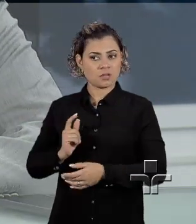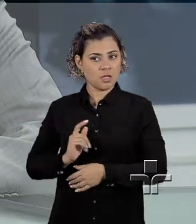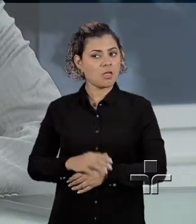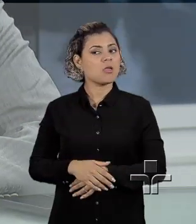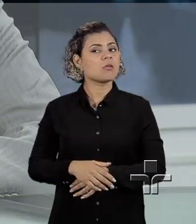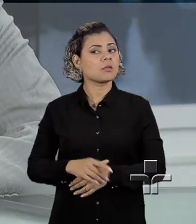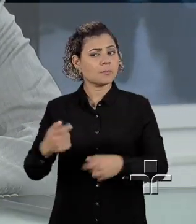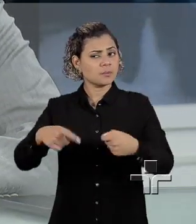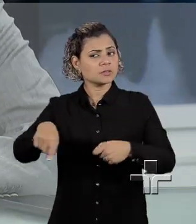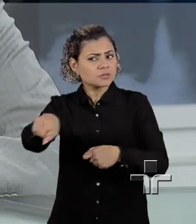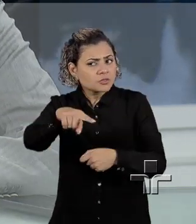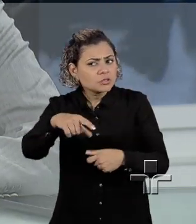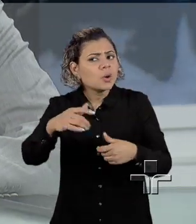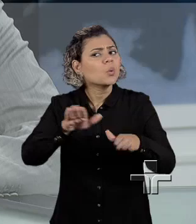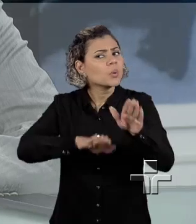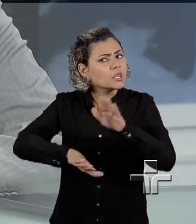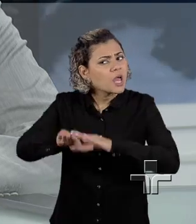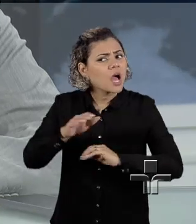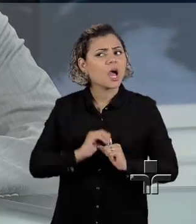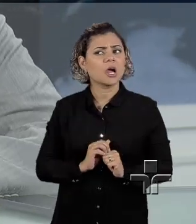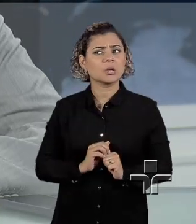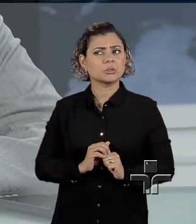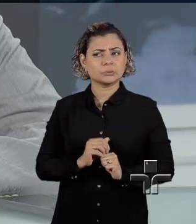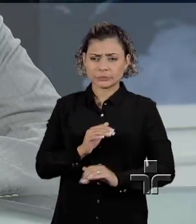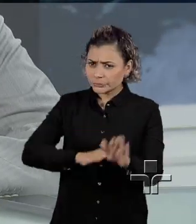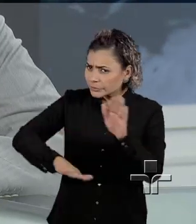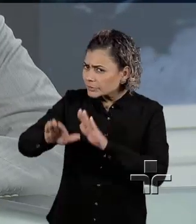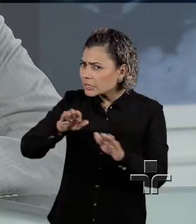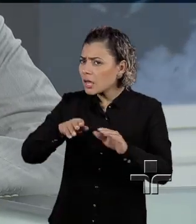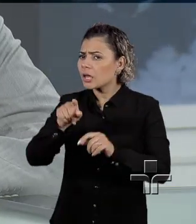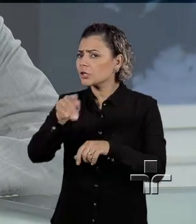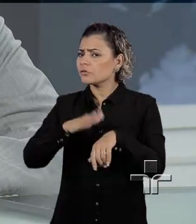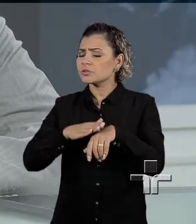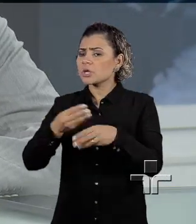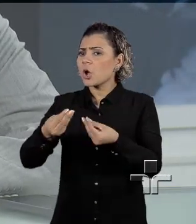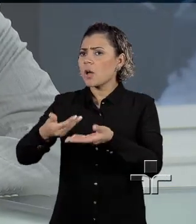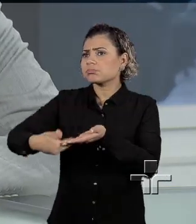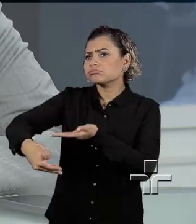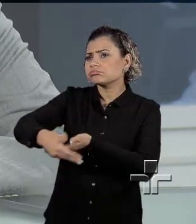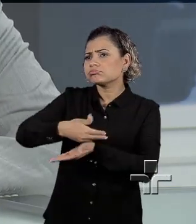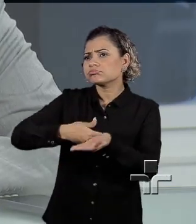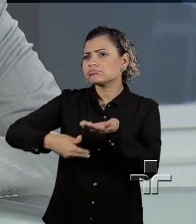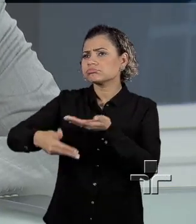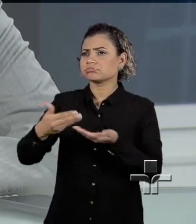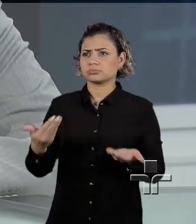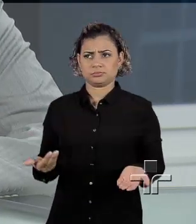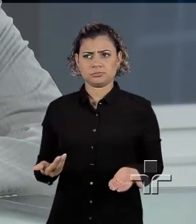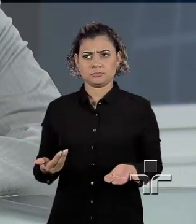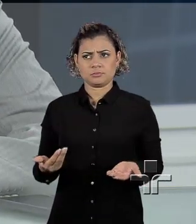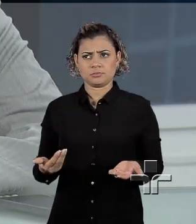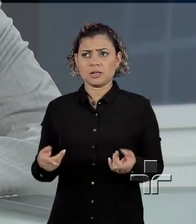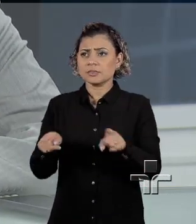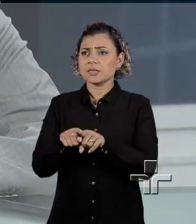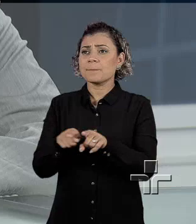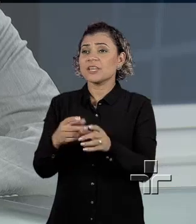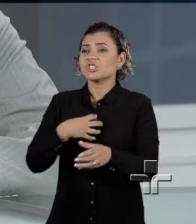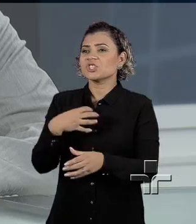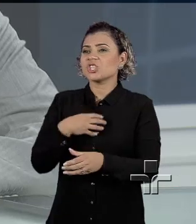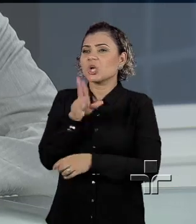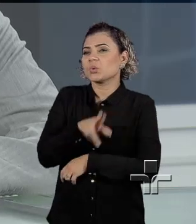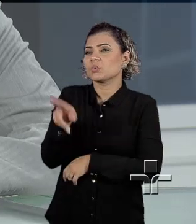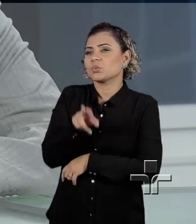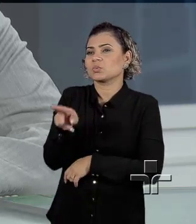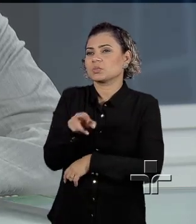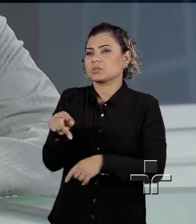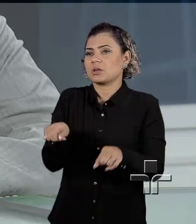ter mais cuidado, muito mais cuidado, na sua locução, na sua interlocução, nos métodos, das maneiras de